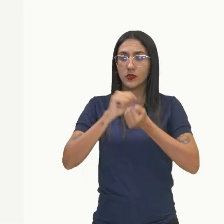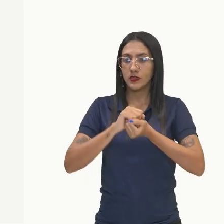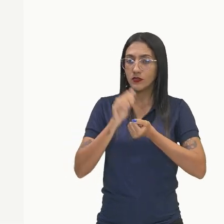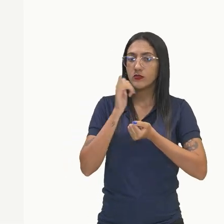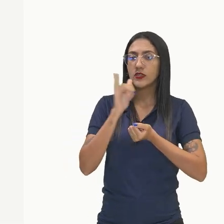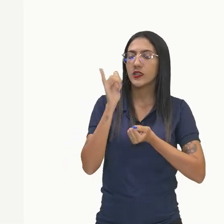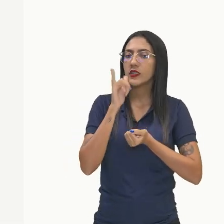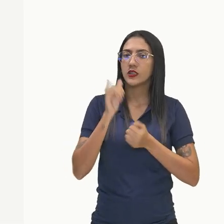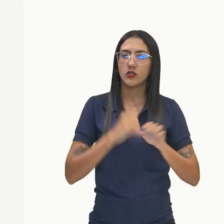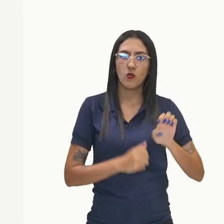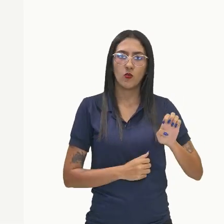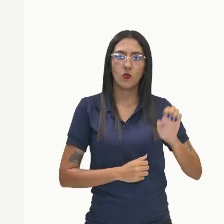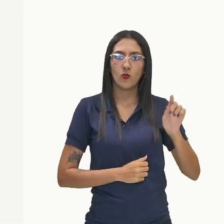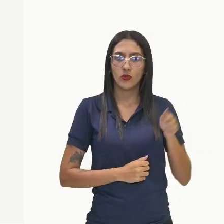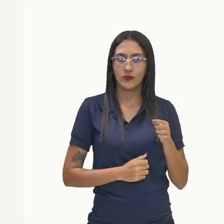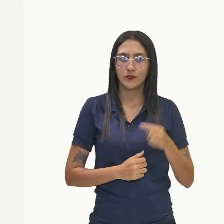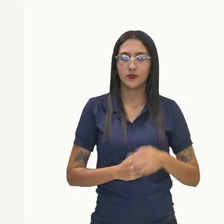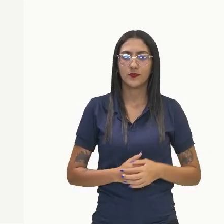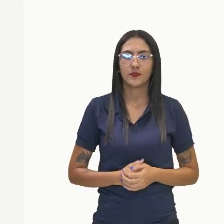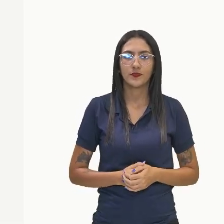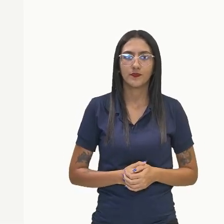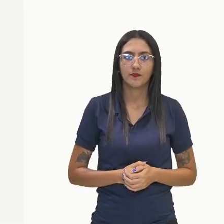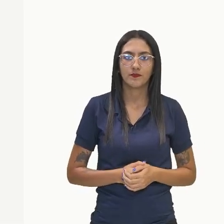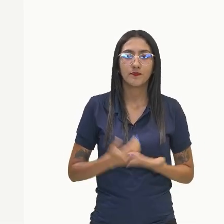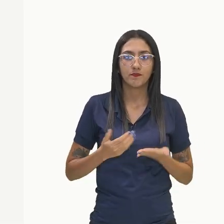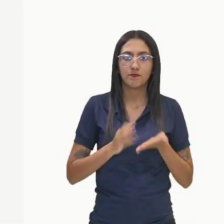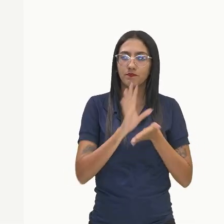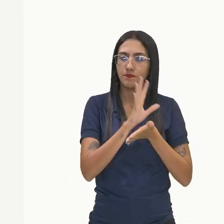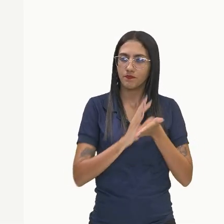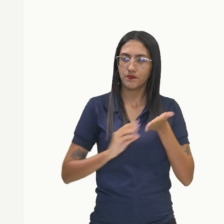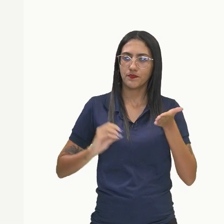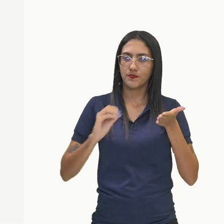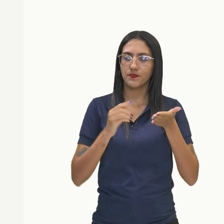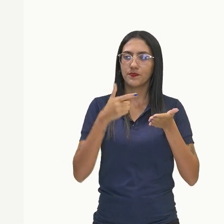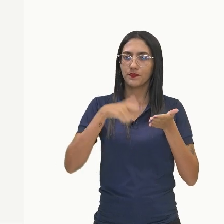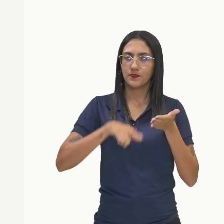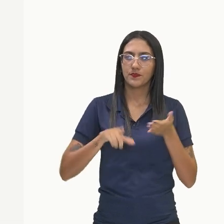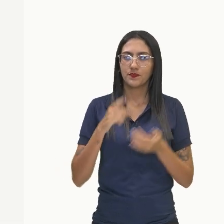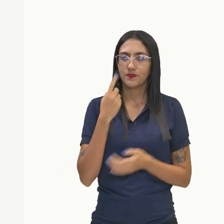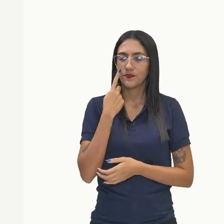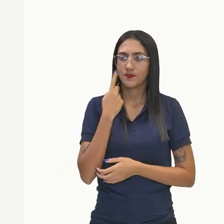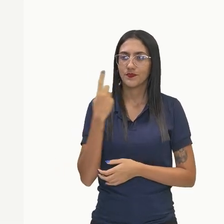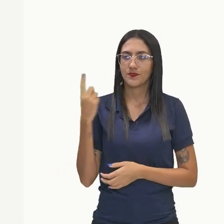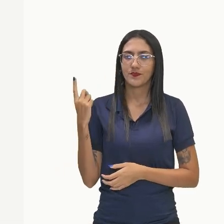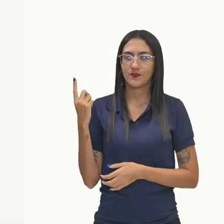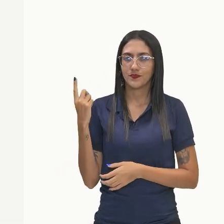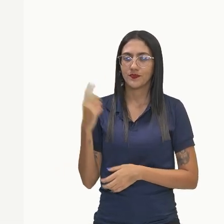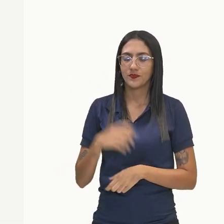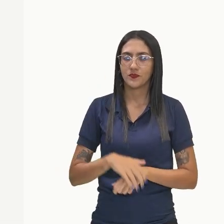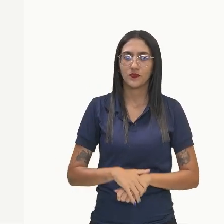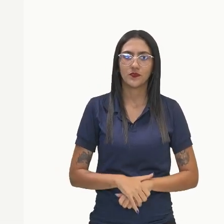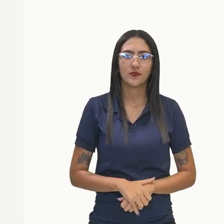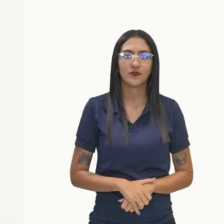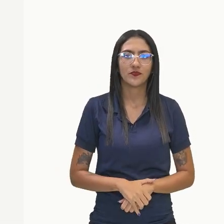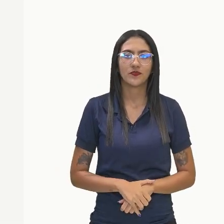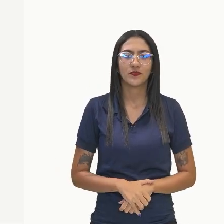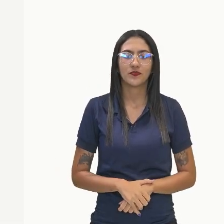contra-eletromotriz. Então, U é igual a epsilon' mais R' vezes I.